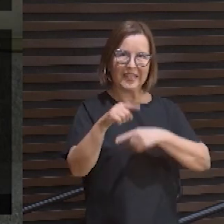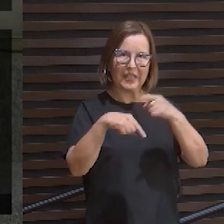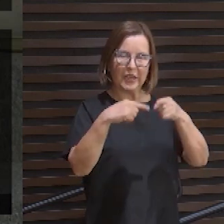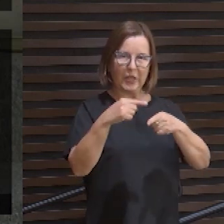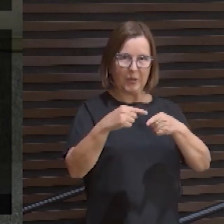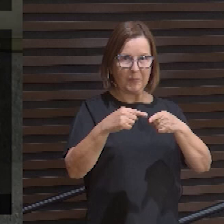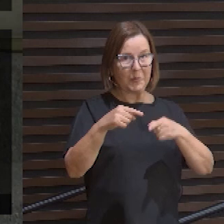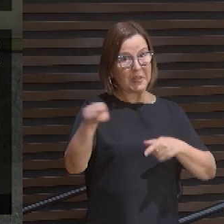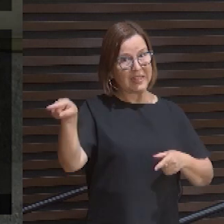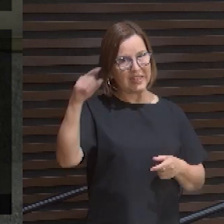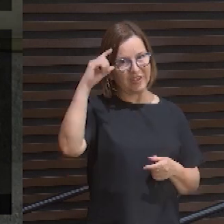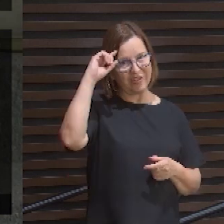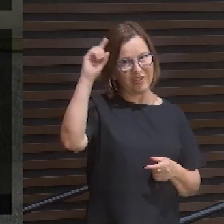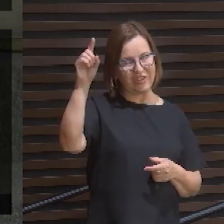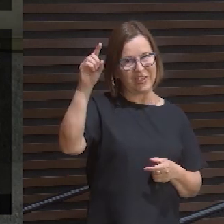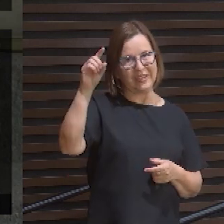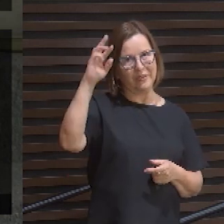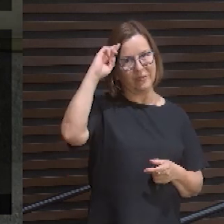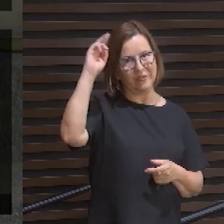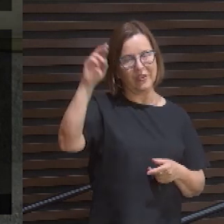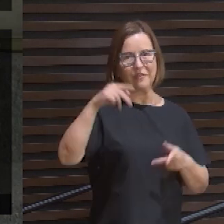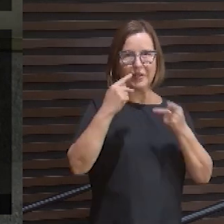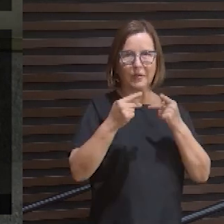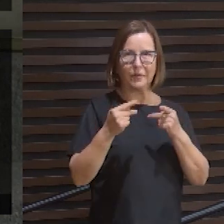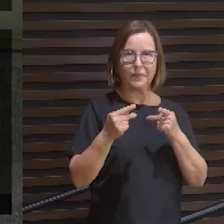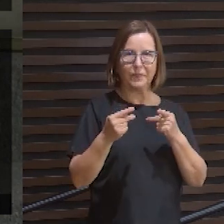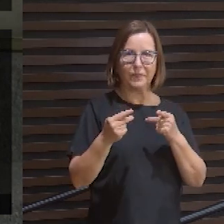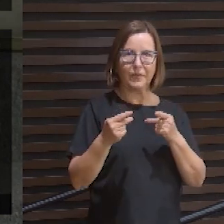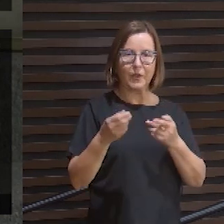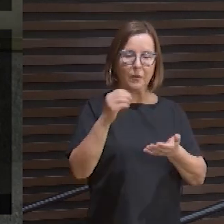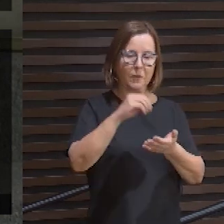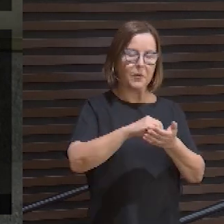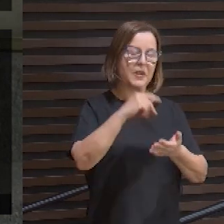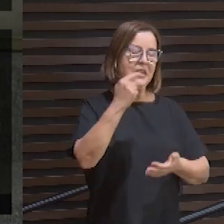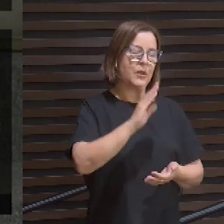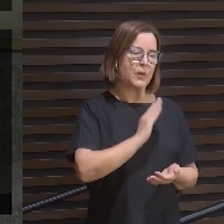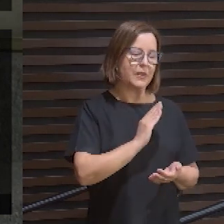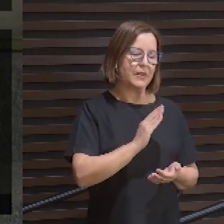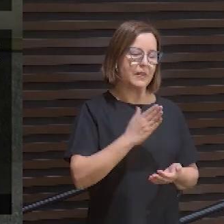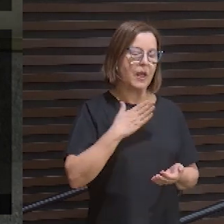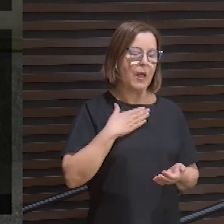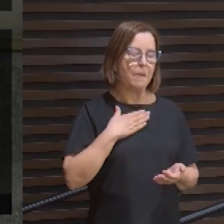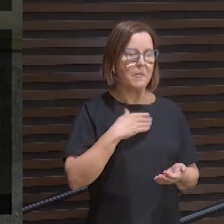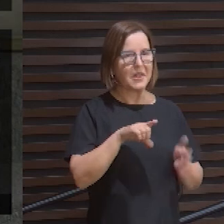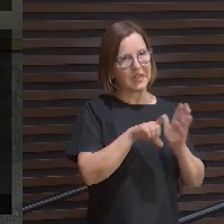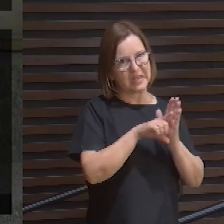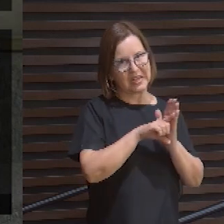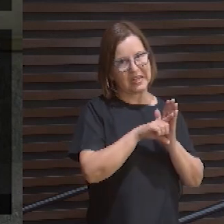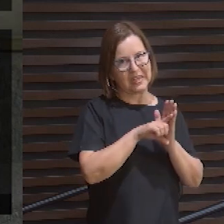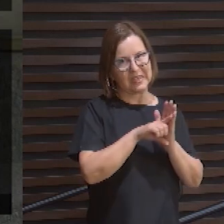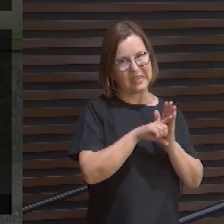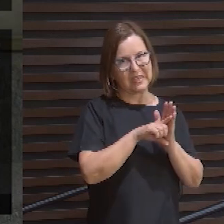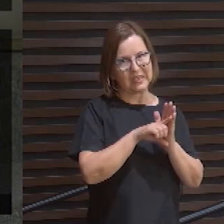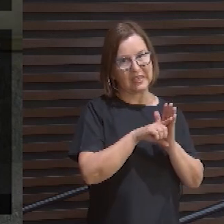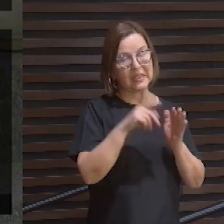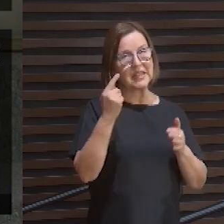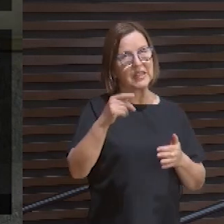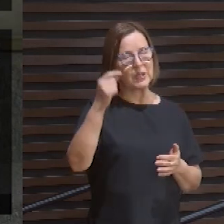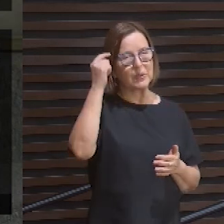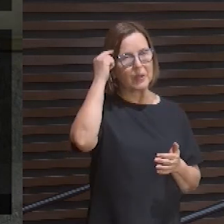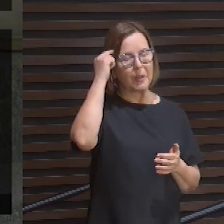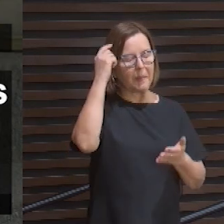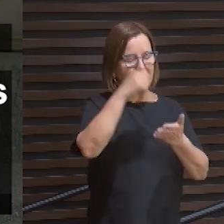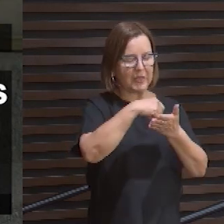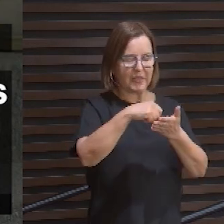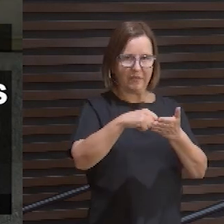daqueles dias, diz o Senhor. Porei no seu coração as minhas leis, e sobre a sua mente as